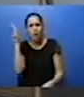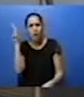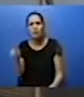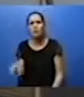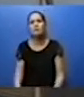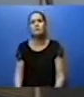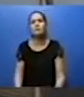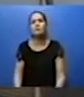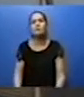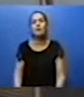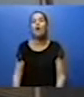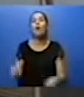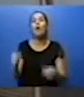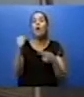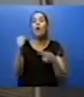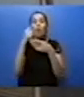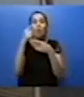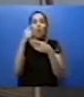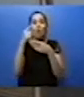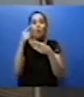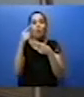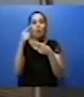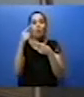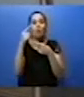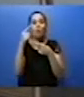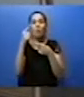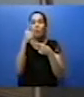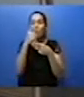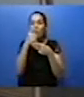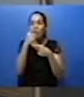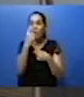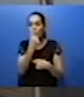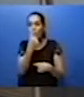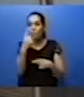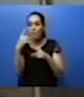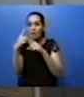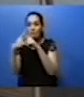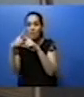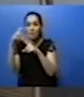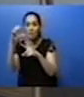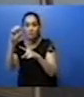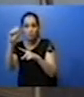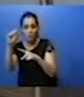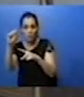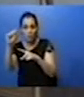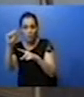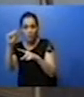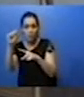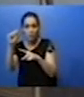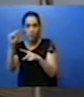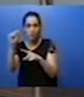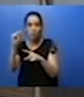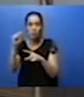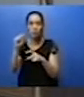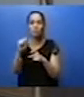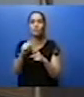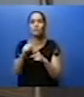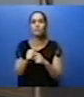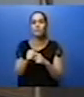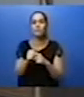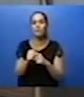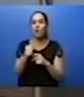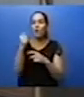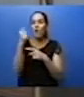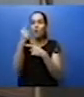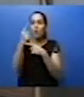é uma vez 8 eu vou multiplicar em cima embaixo um quarto 18 nomes